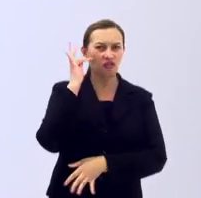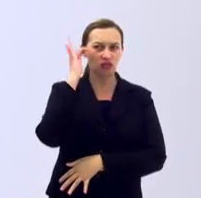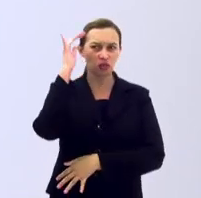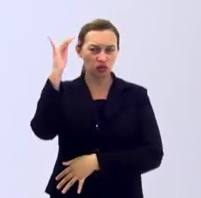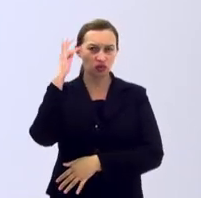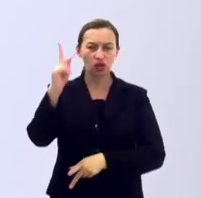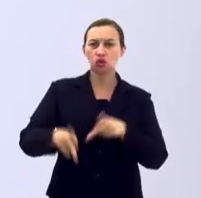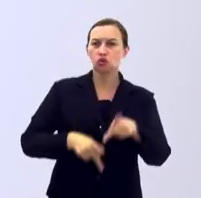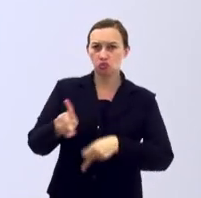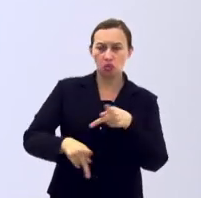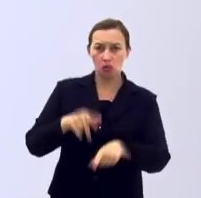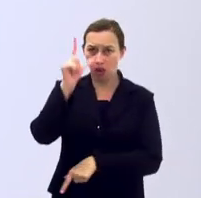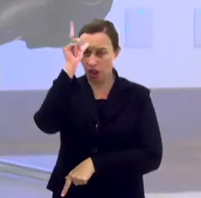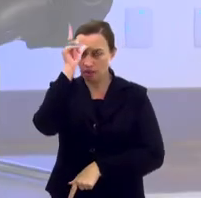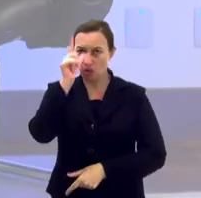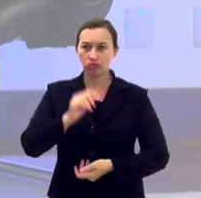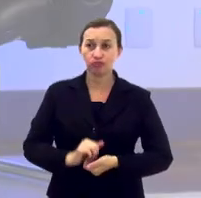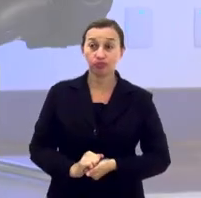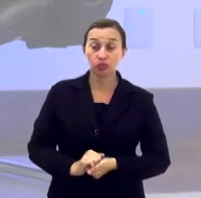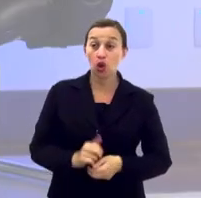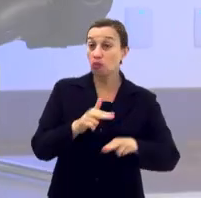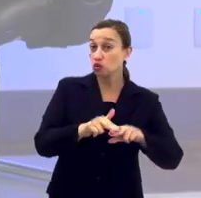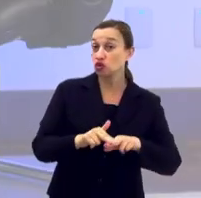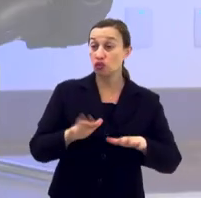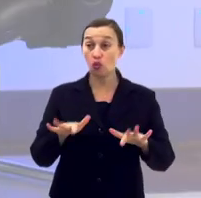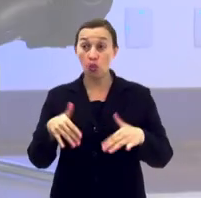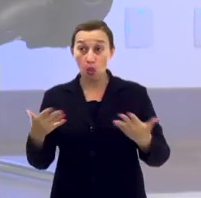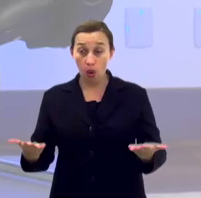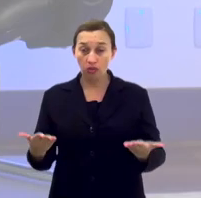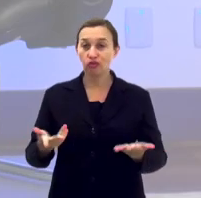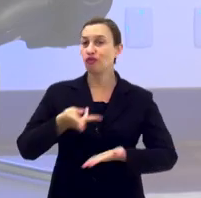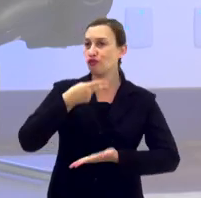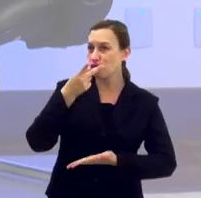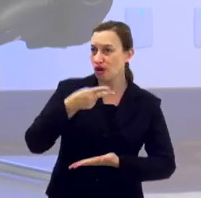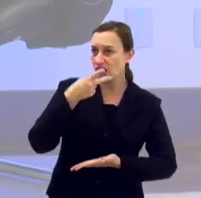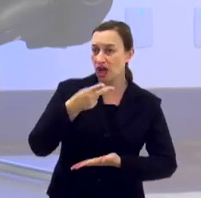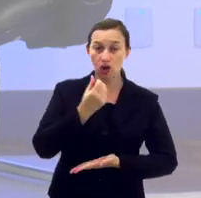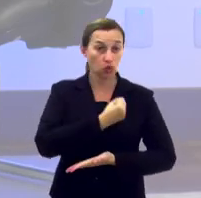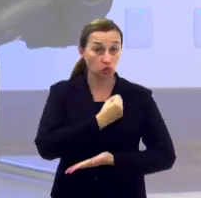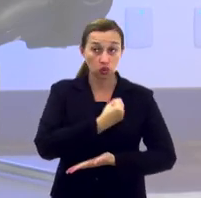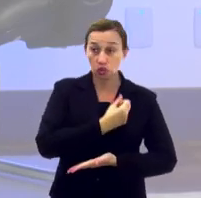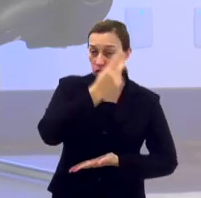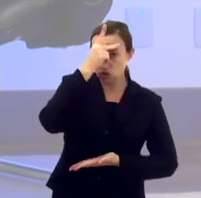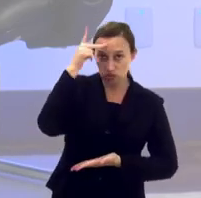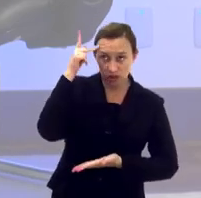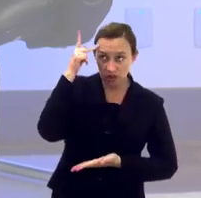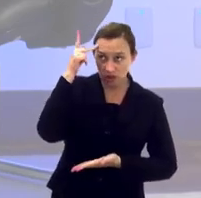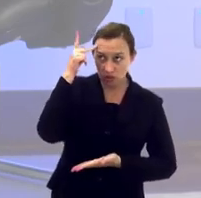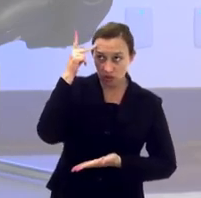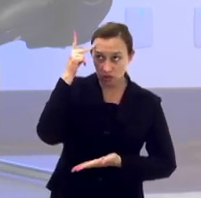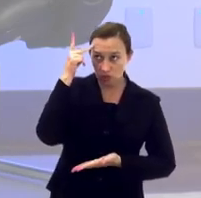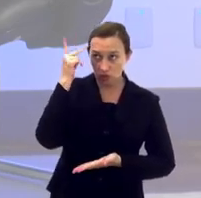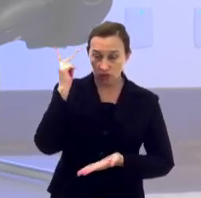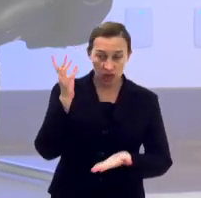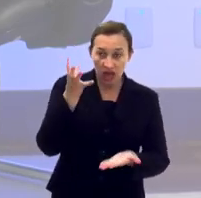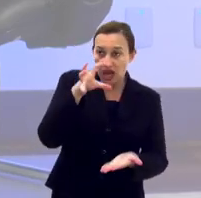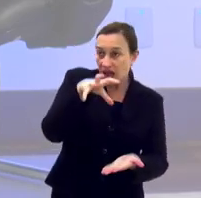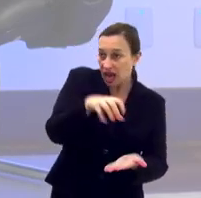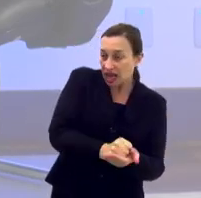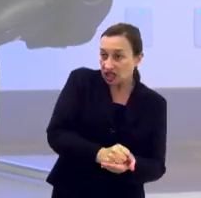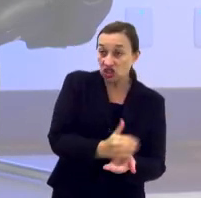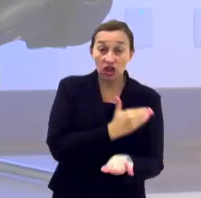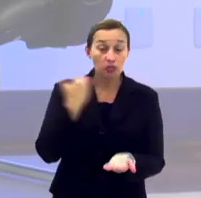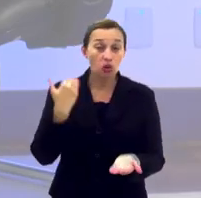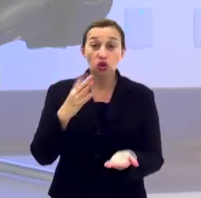da filosofia e do povo alemão. Razão pela qual se tem exatamente o número de pessoas que foram